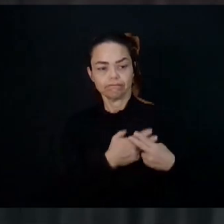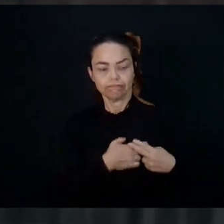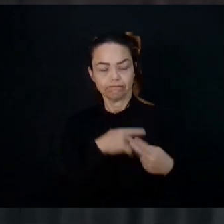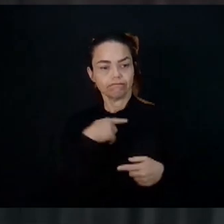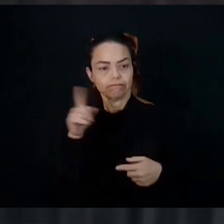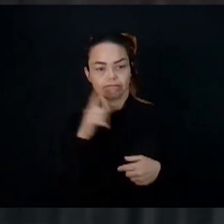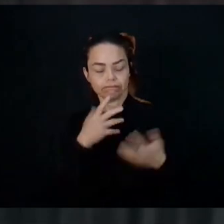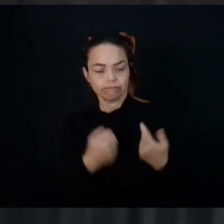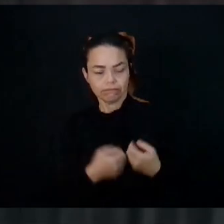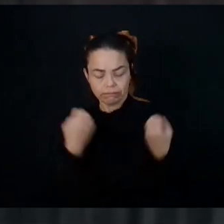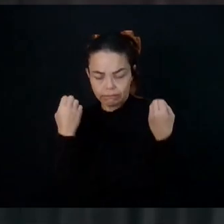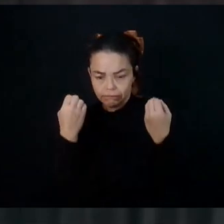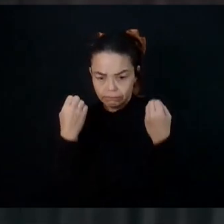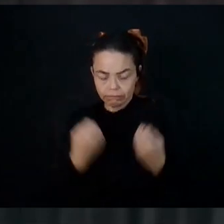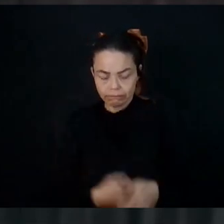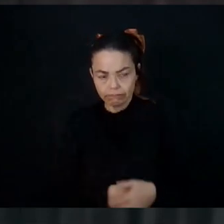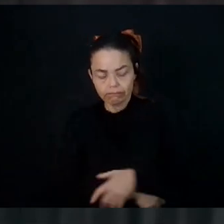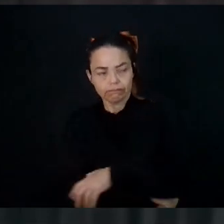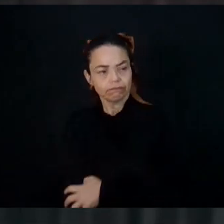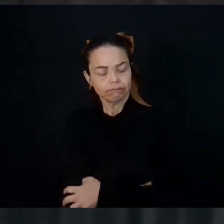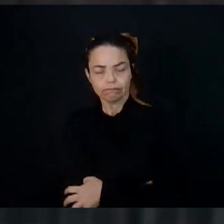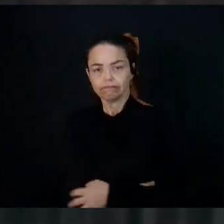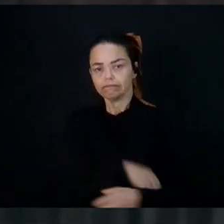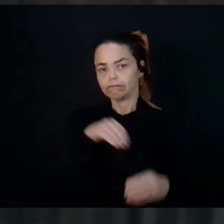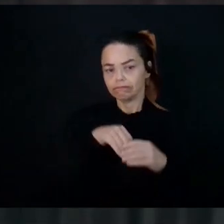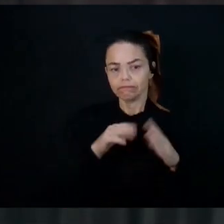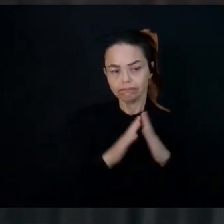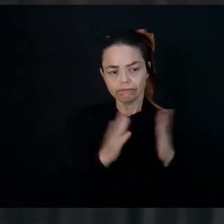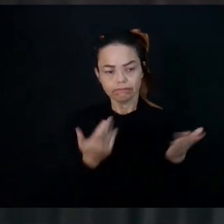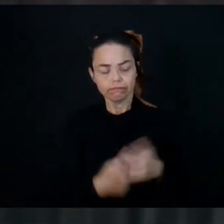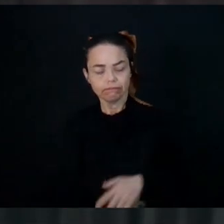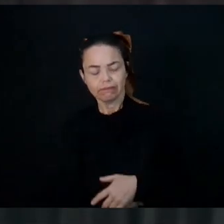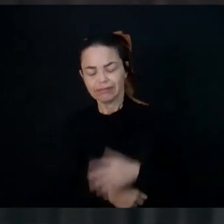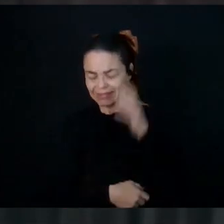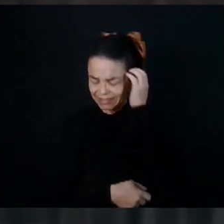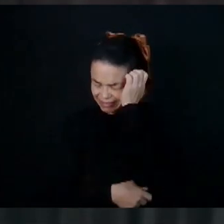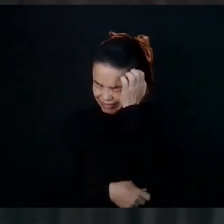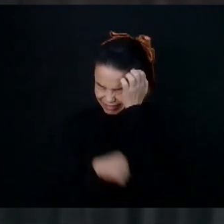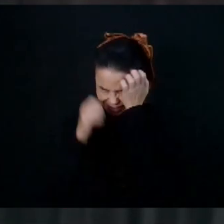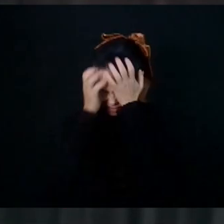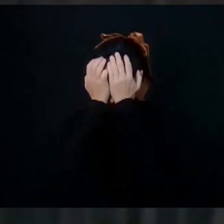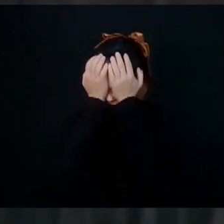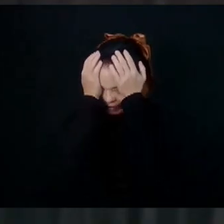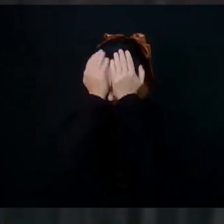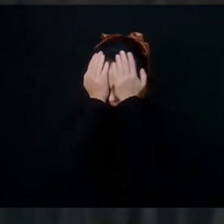pude aceitar isso dentro da minha casa? E já começa a ter aquela desconfiança, agora eu não